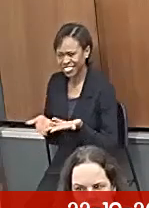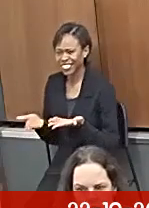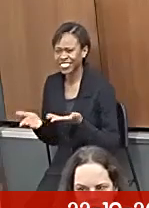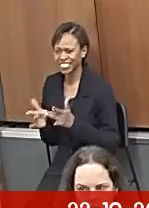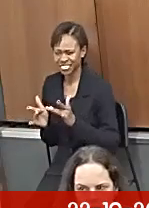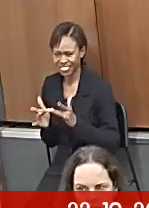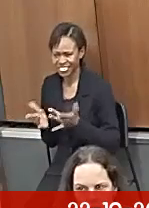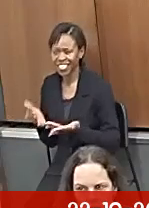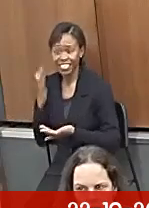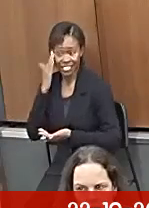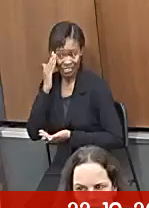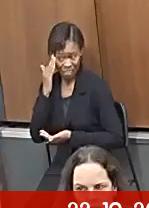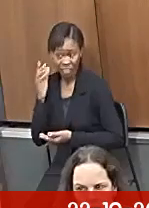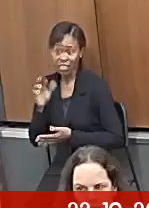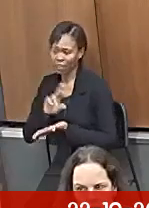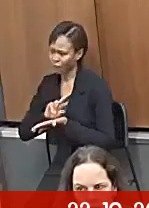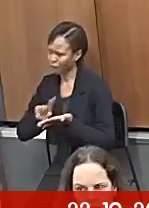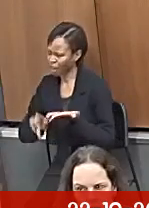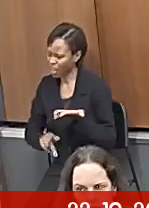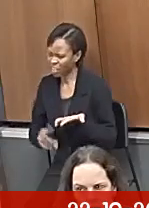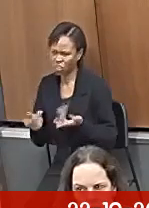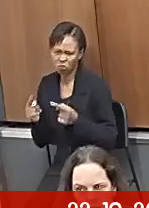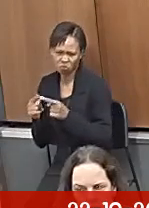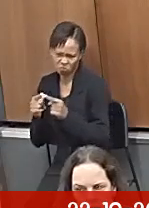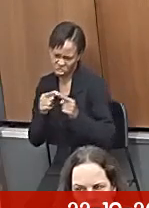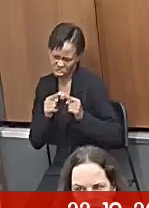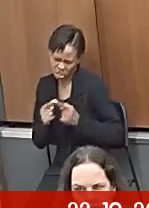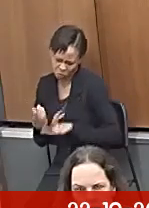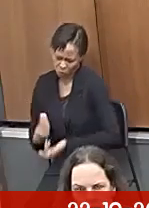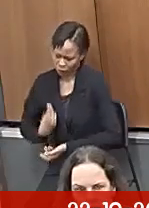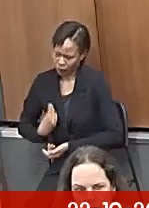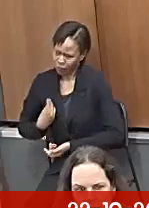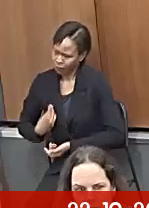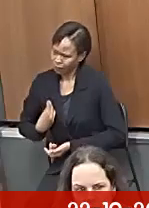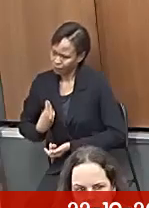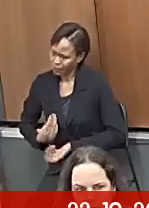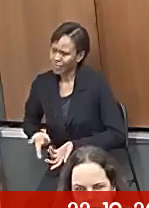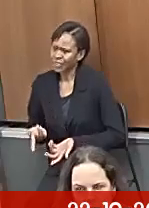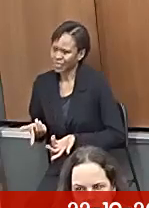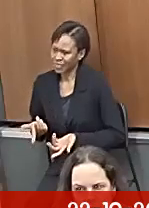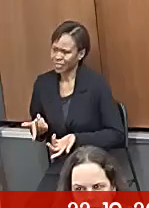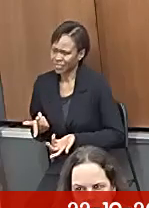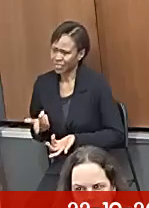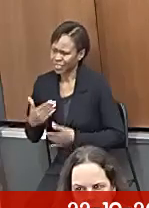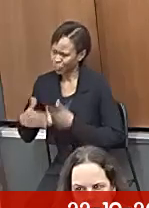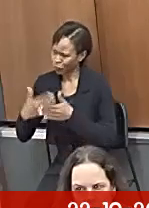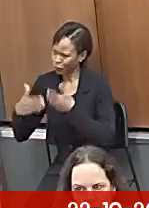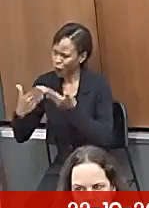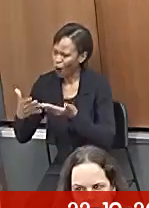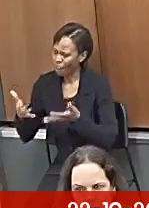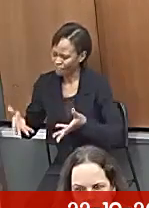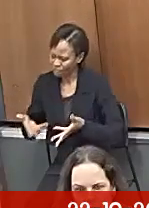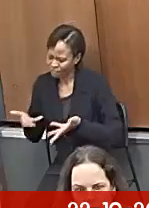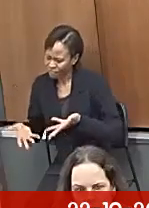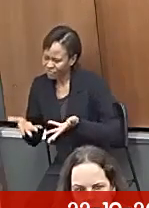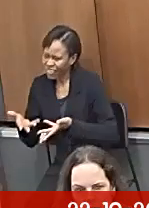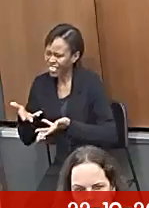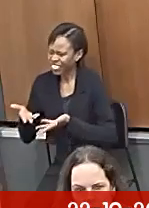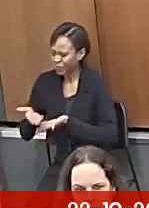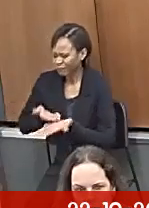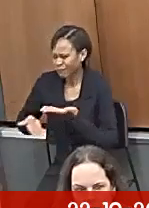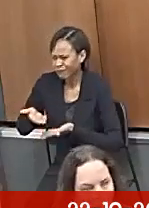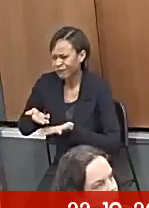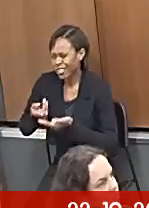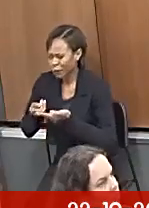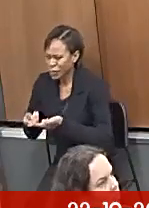né? Entendem que existem várias formas da gente existir, da gente estar no mundo, e aí desenvolvem flexibilidade,